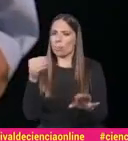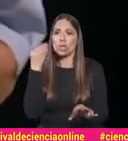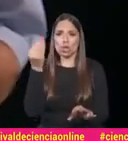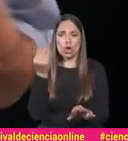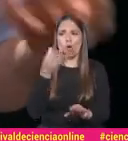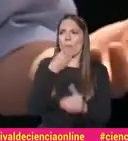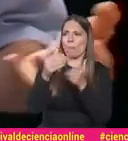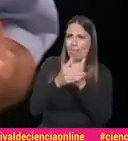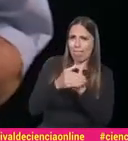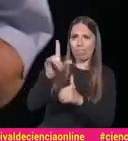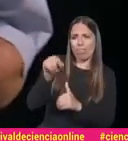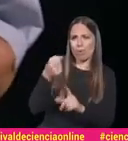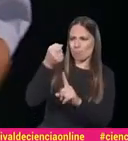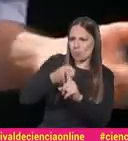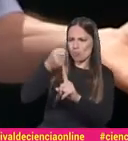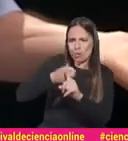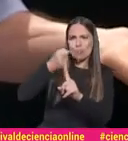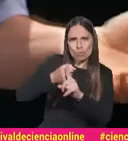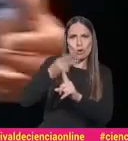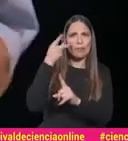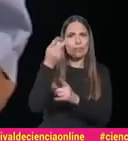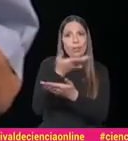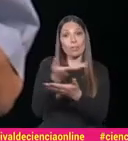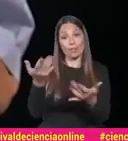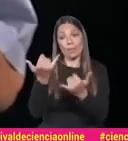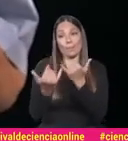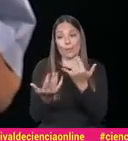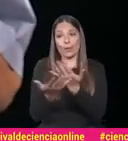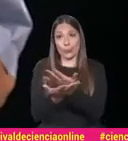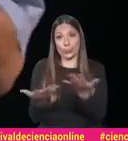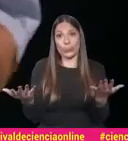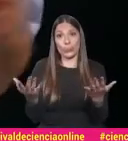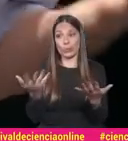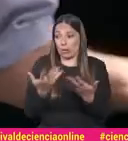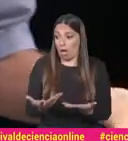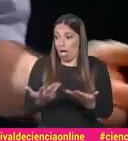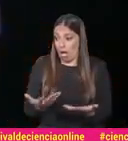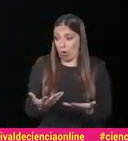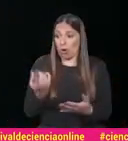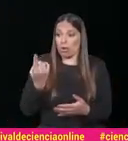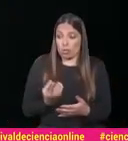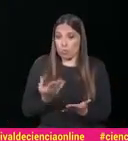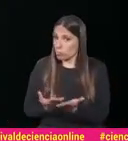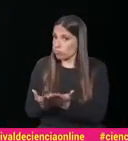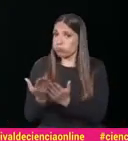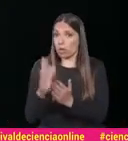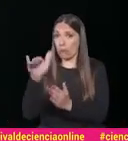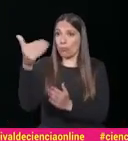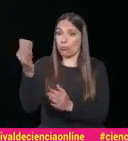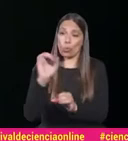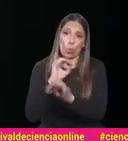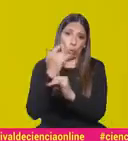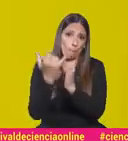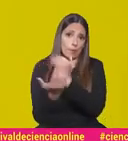mais idosos, a resistir e a viver com um risco como aquele que temos hoje e que vamos ter que enfrentar no futuro outros tipos